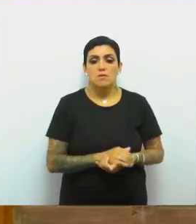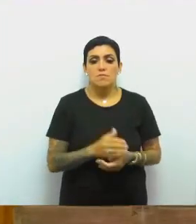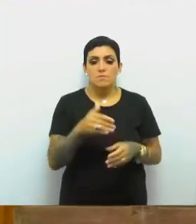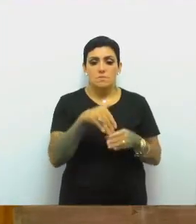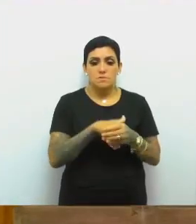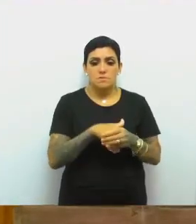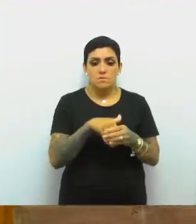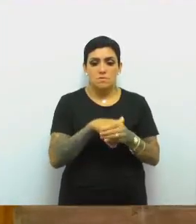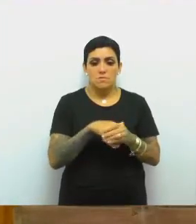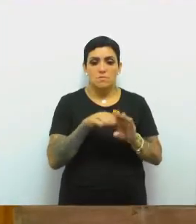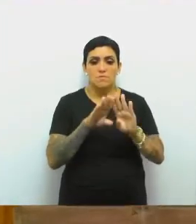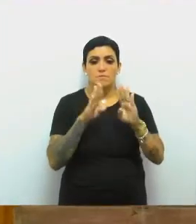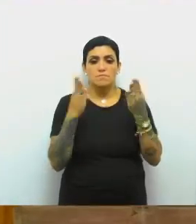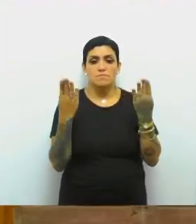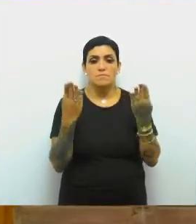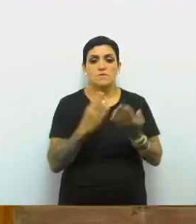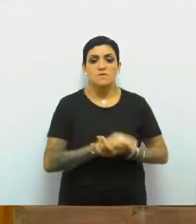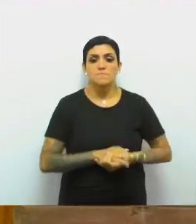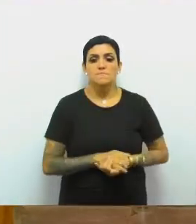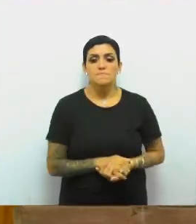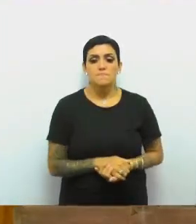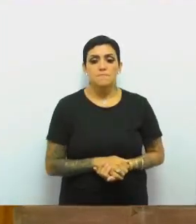votação. Votação aberta.